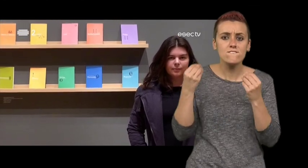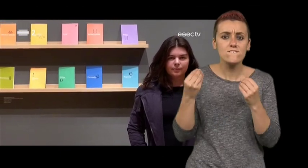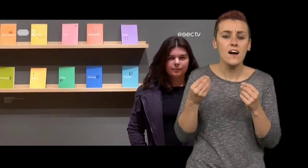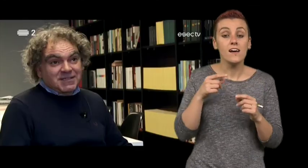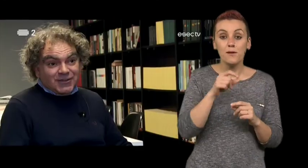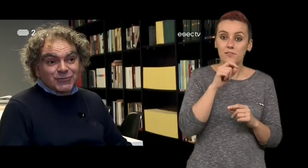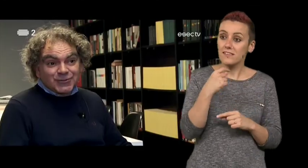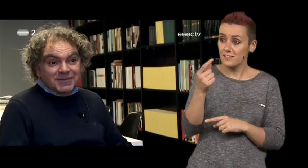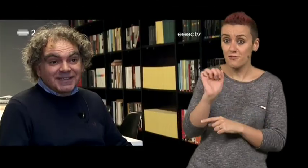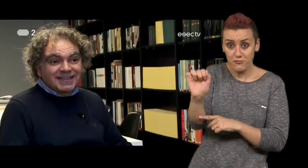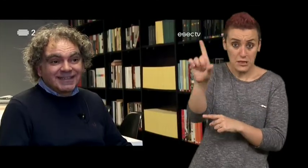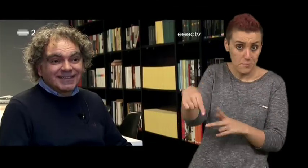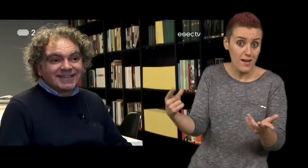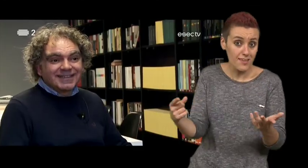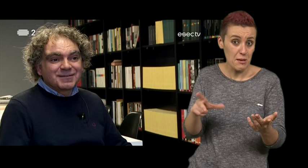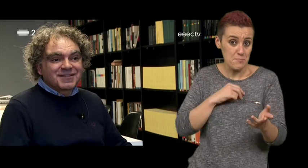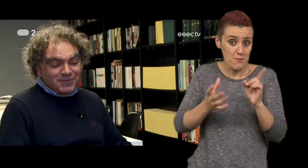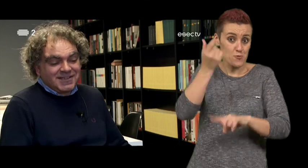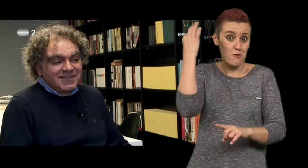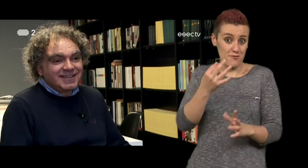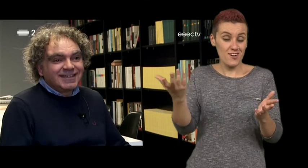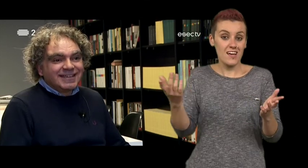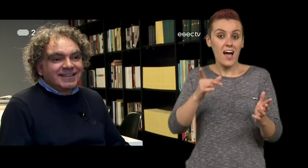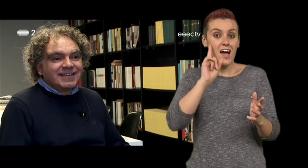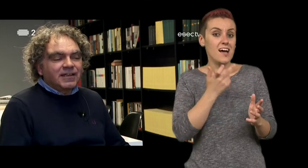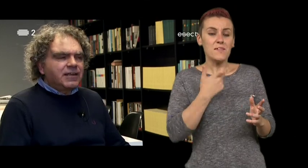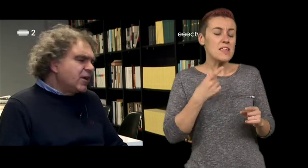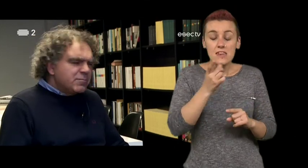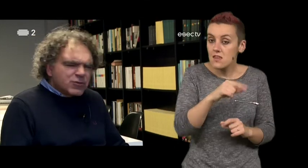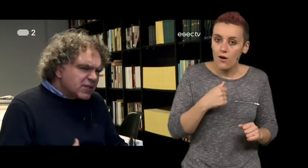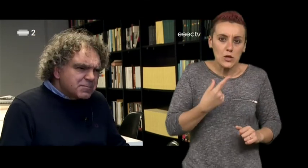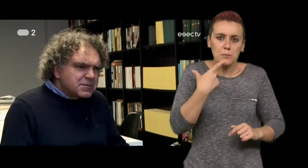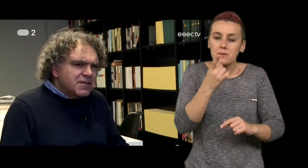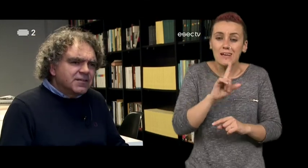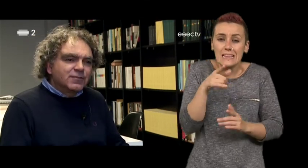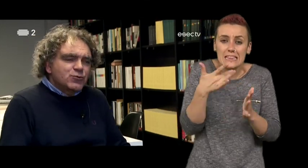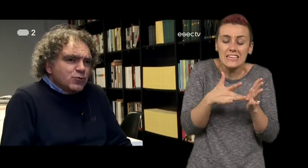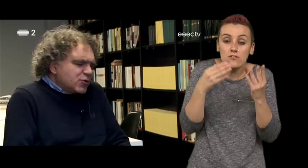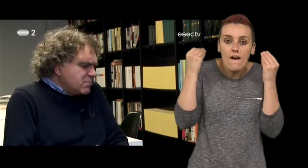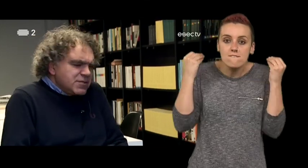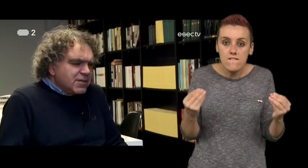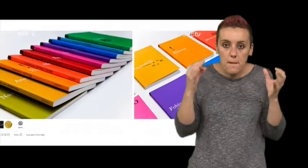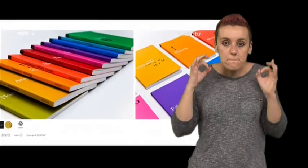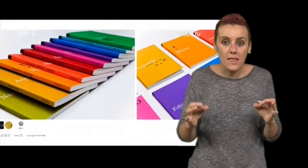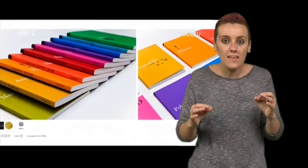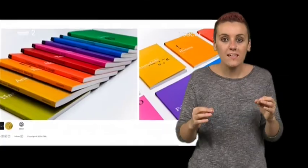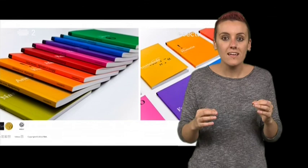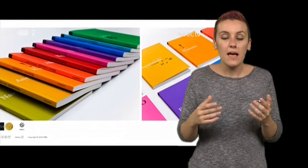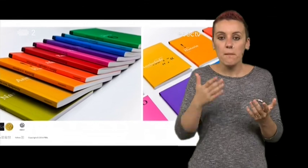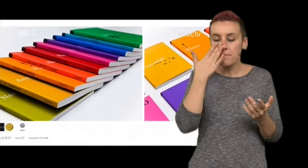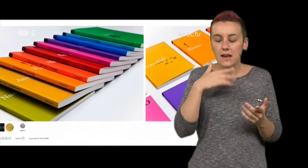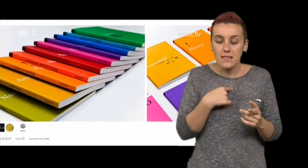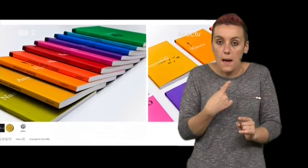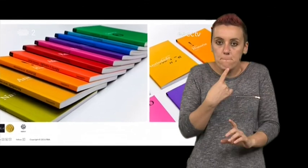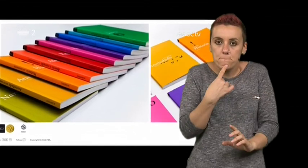bons. E eu disse: pá, se calhar os teus também, não é? Se estão aí. E ela: não, não, mas não estás a perceber, os outros são muito bons. Quer dizer,